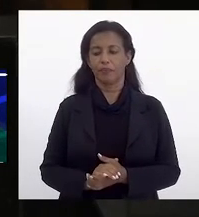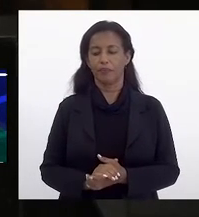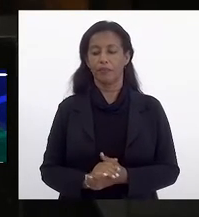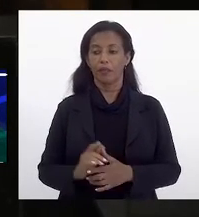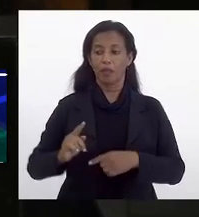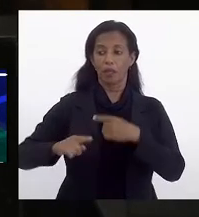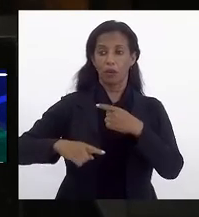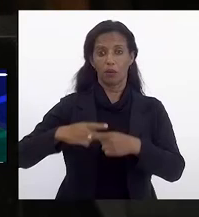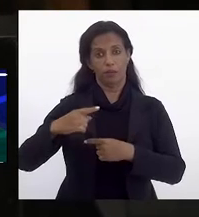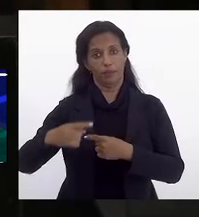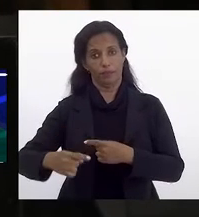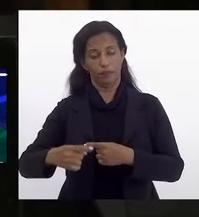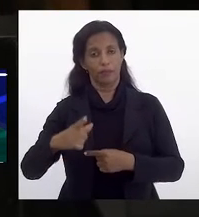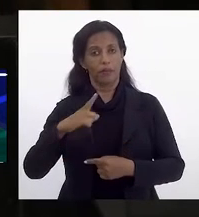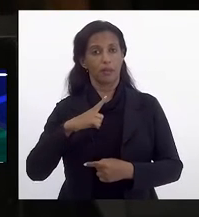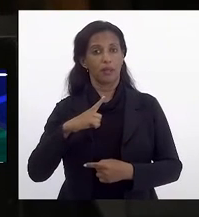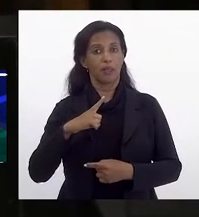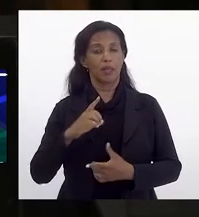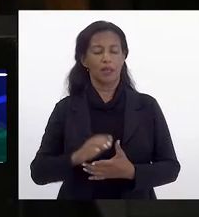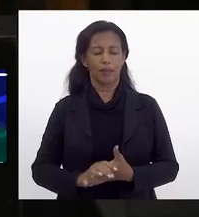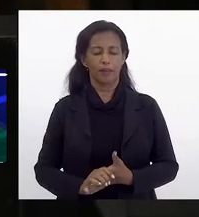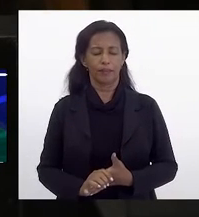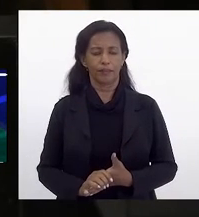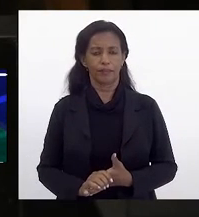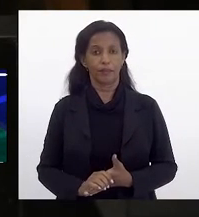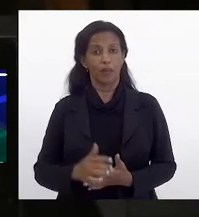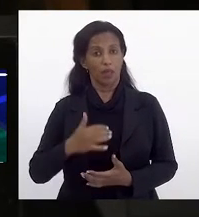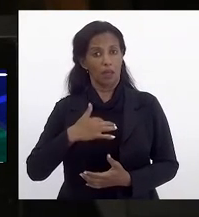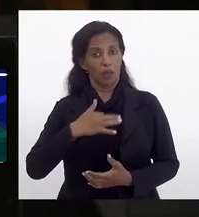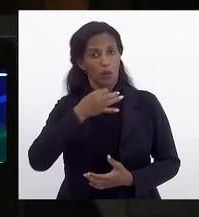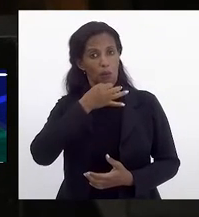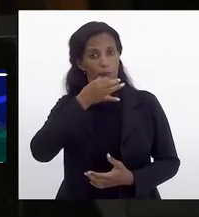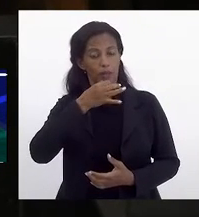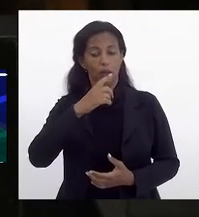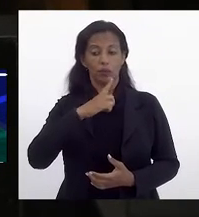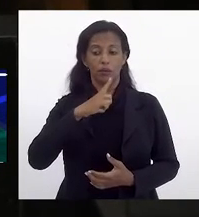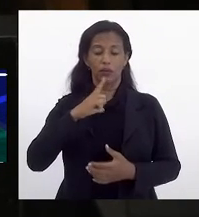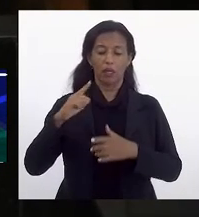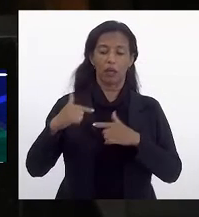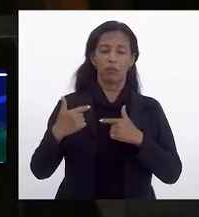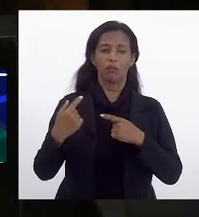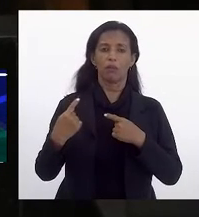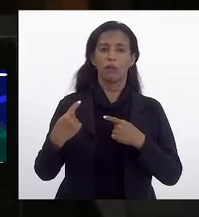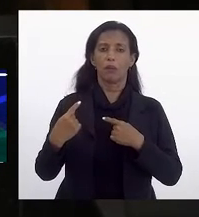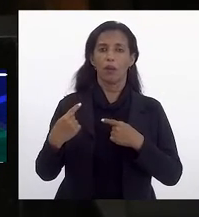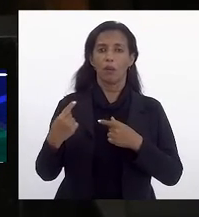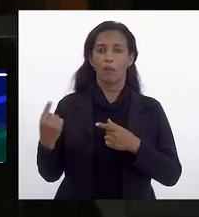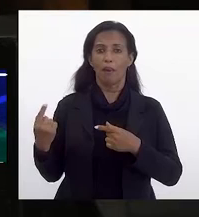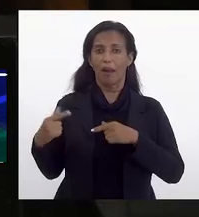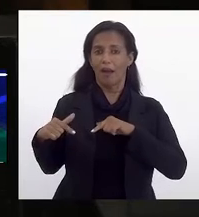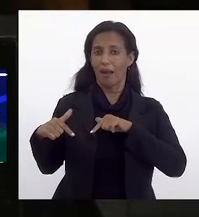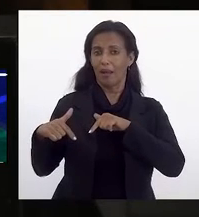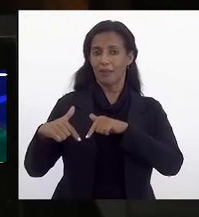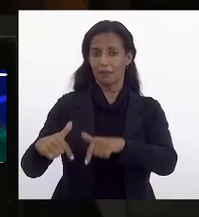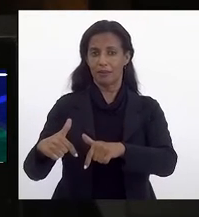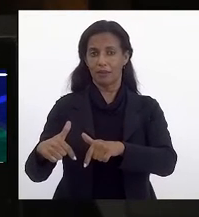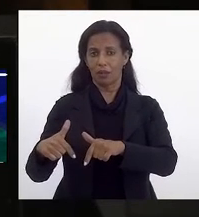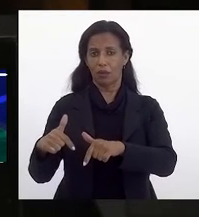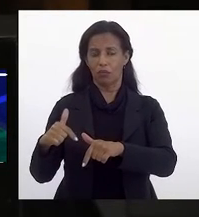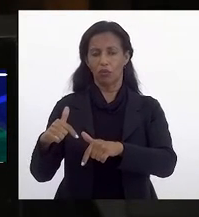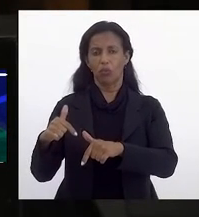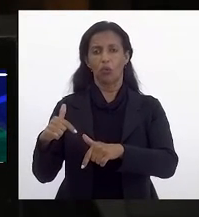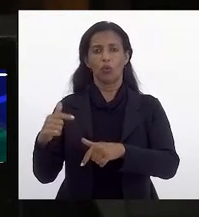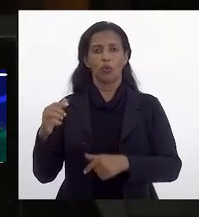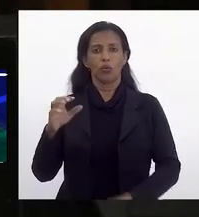Concomitantemente a isso, tenho eu também uma ação direta de inconstitucionalidade no TJ